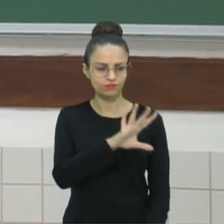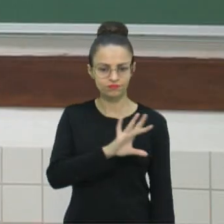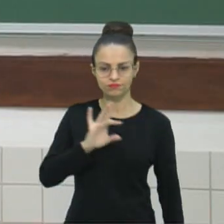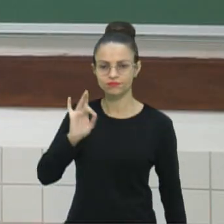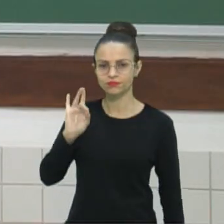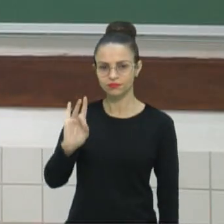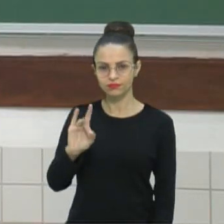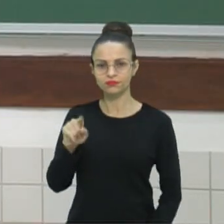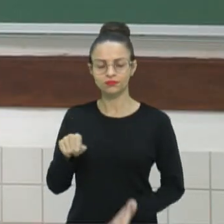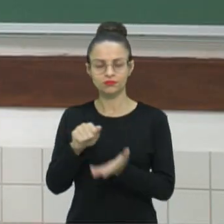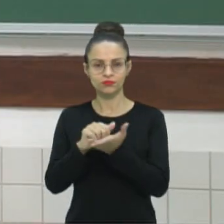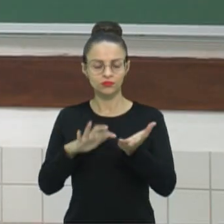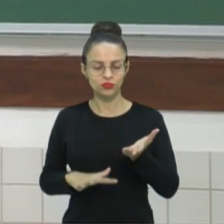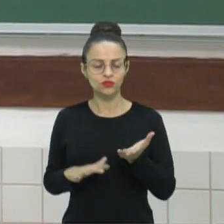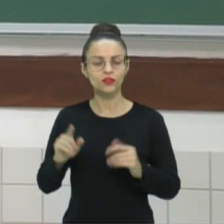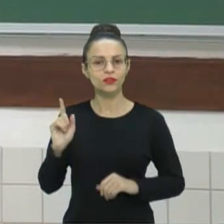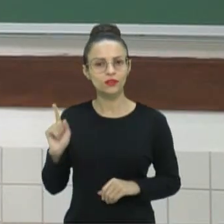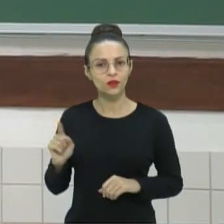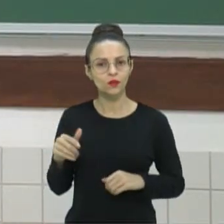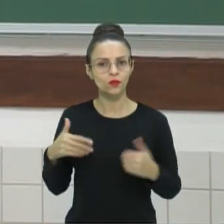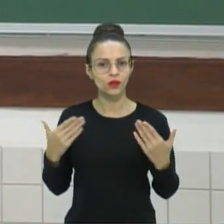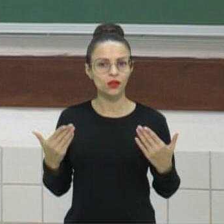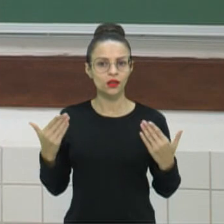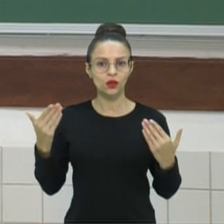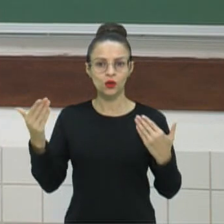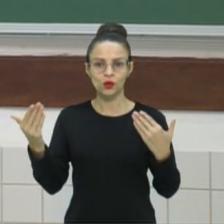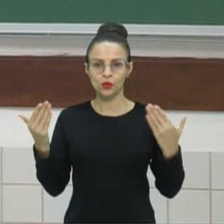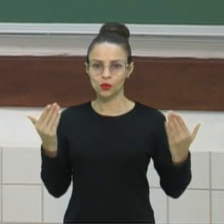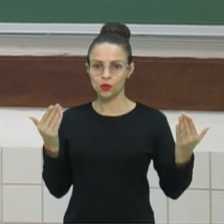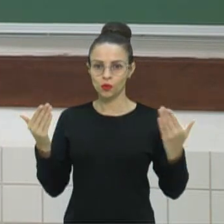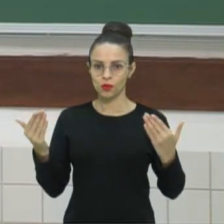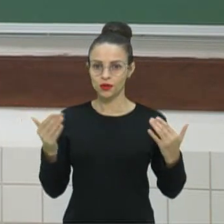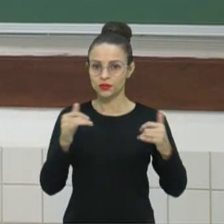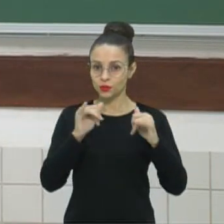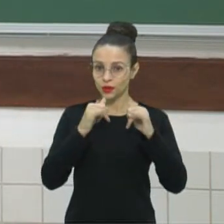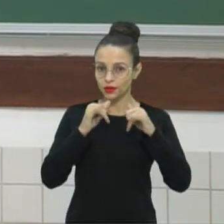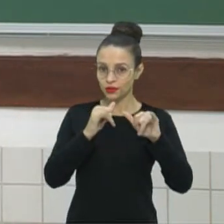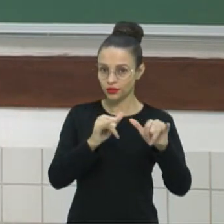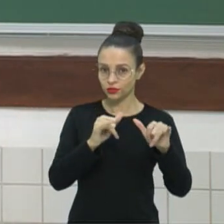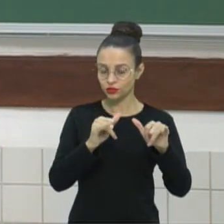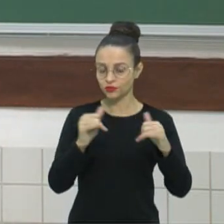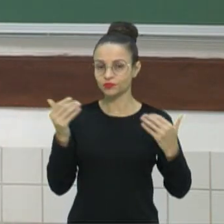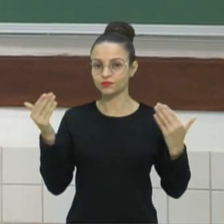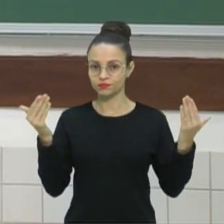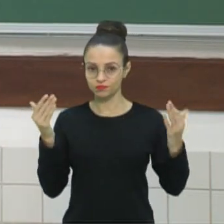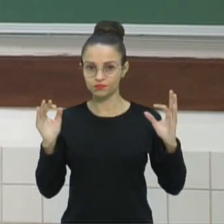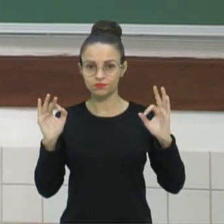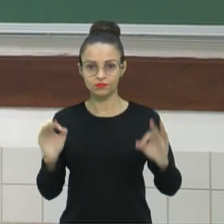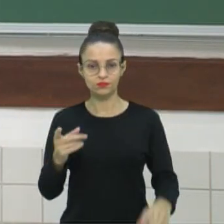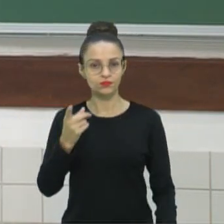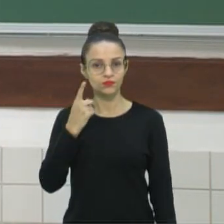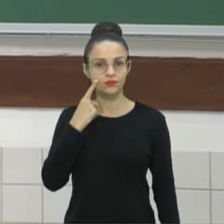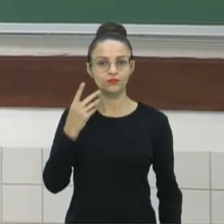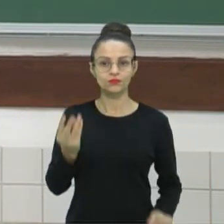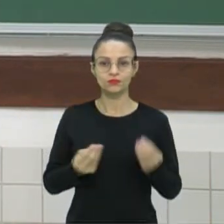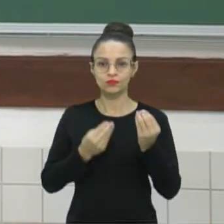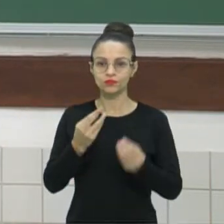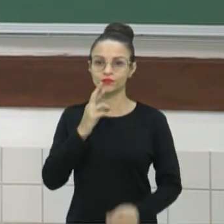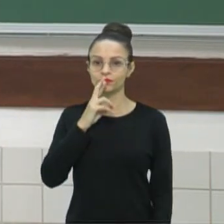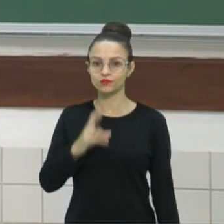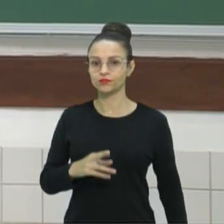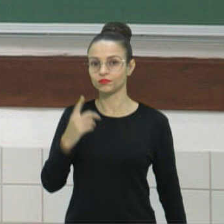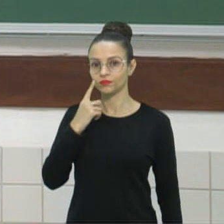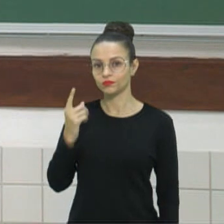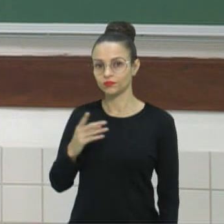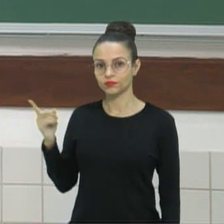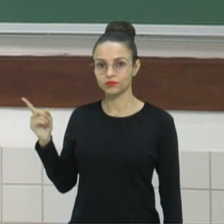Gente, esse exercício aqui é um exercício que a gente faz uma comparação entre energias, certo? Então, veja como é que a gente resolve. Isso que eu vou